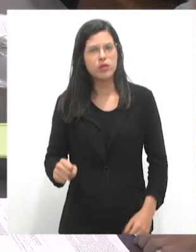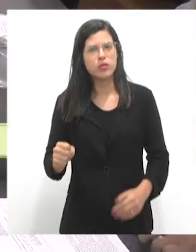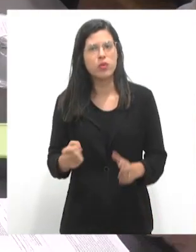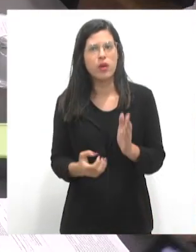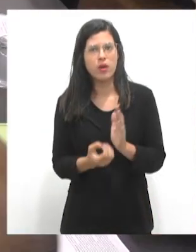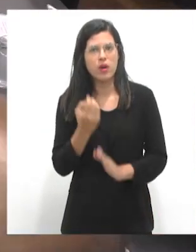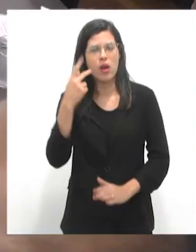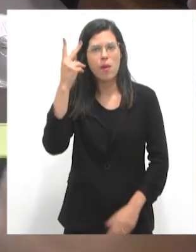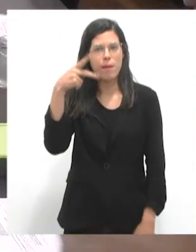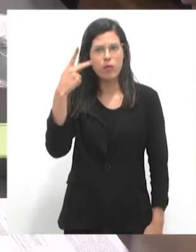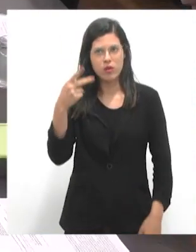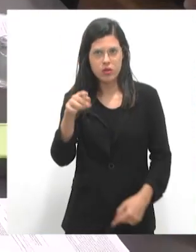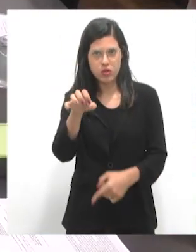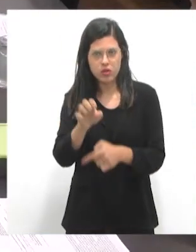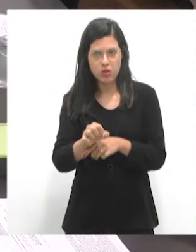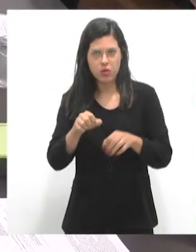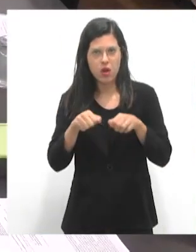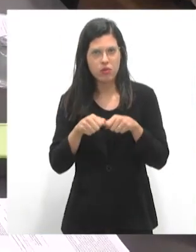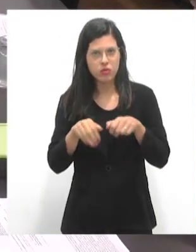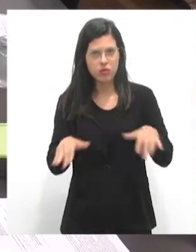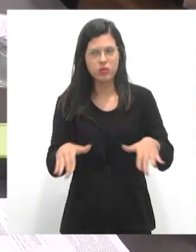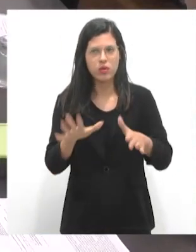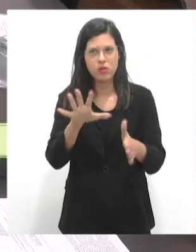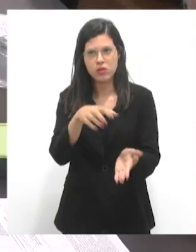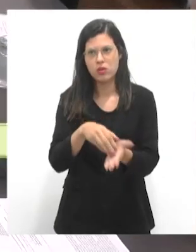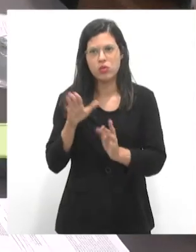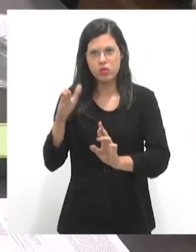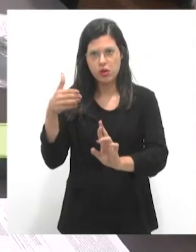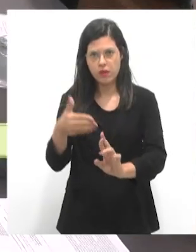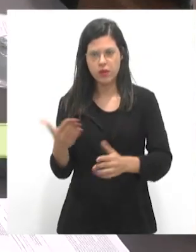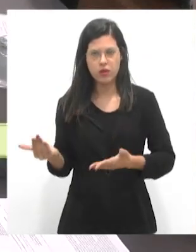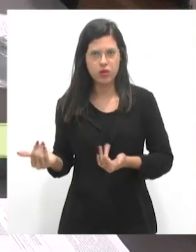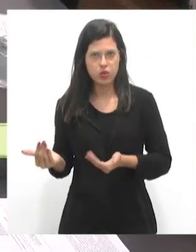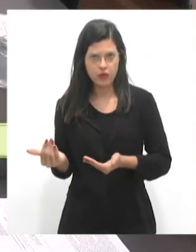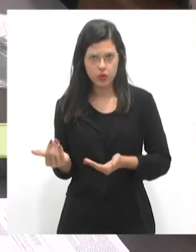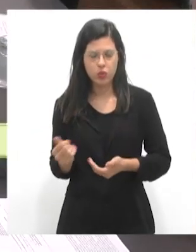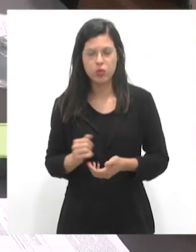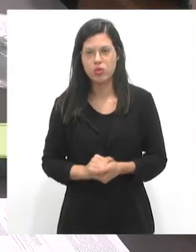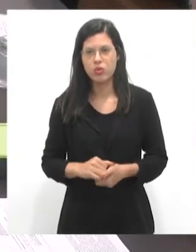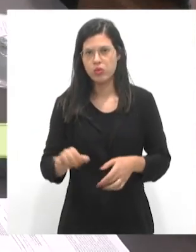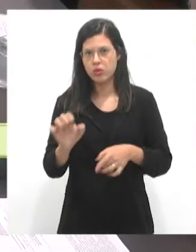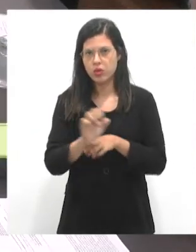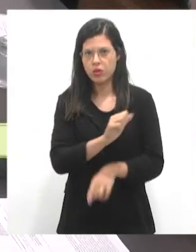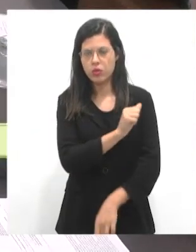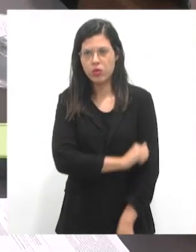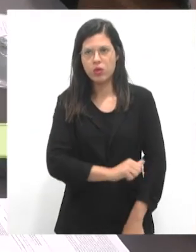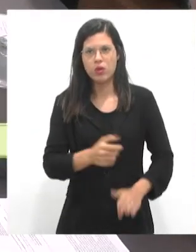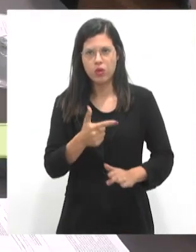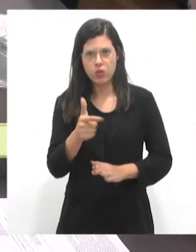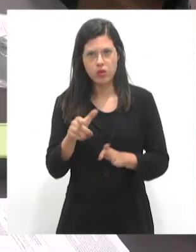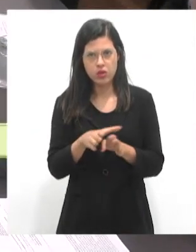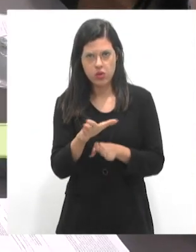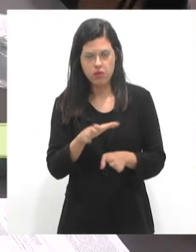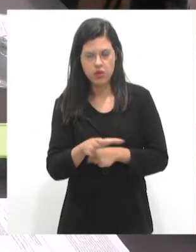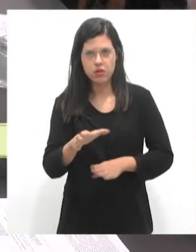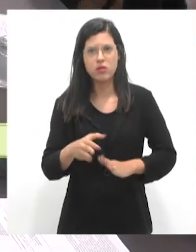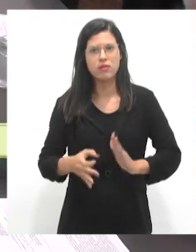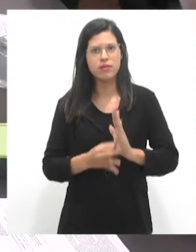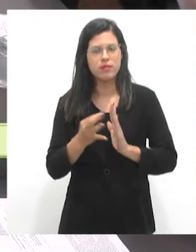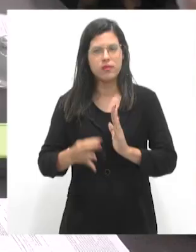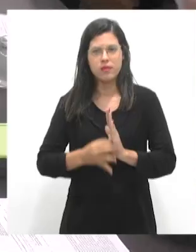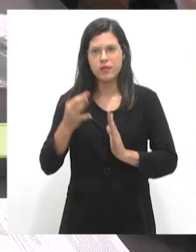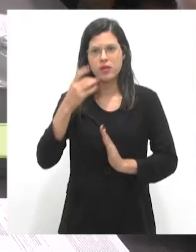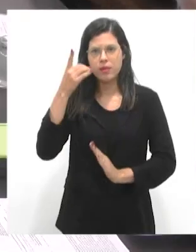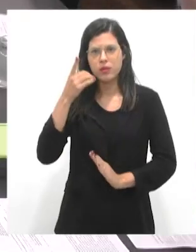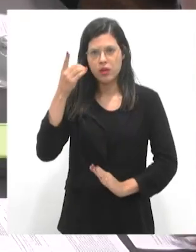política estadual de difusão do Centro de Referência da Juventude, CRJ, no Estado do Rio de Janeiro e da outras providências. Para parecer,